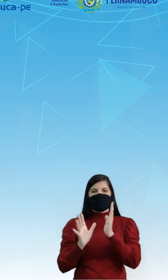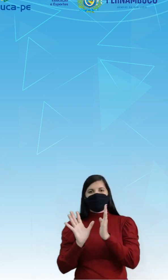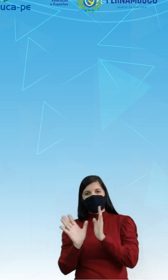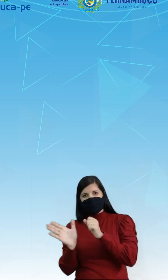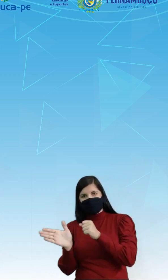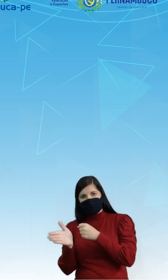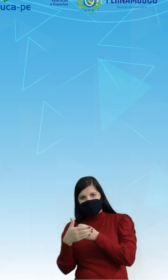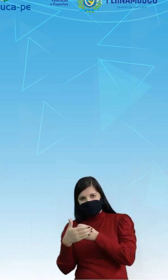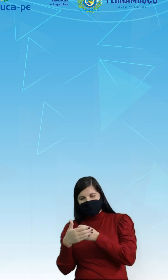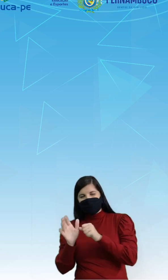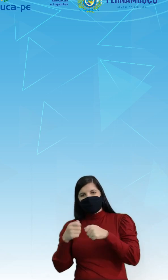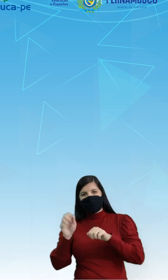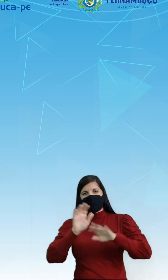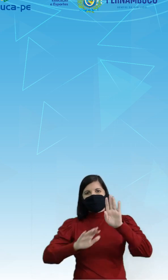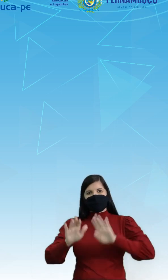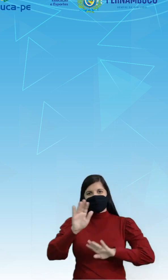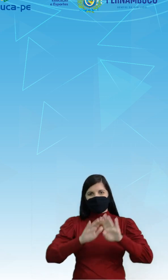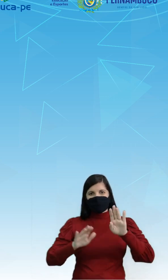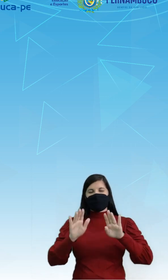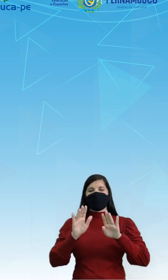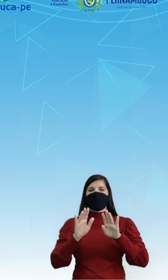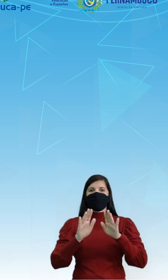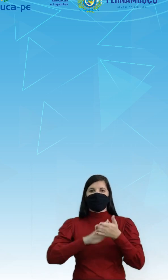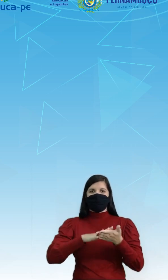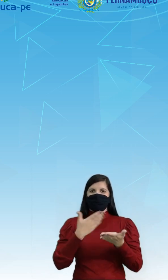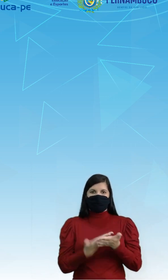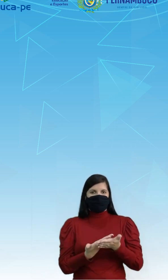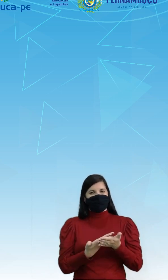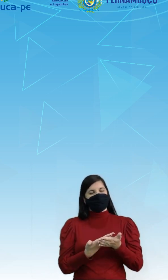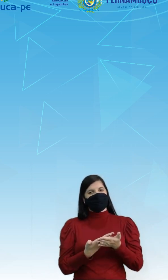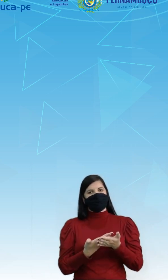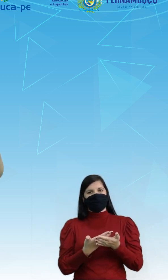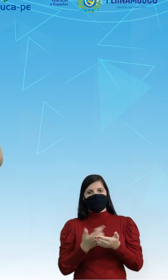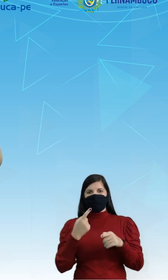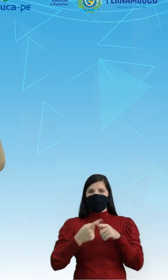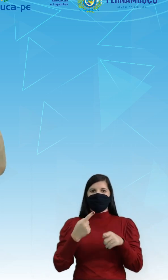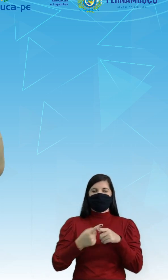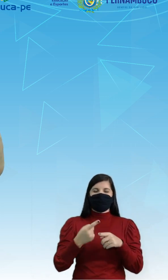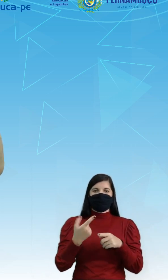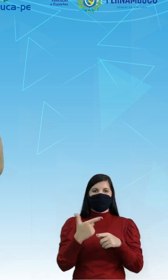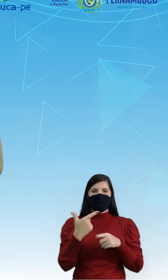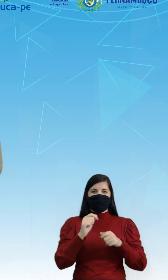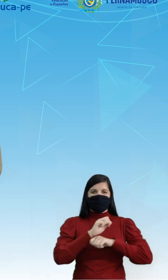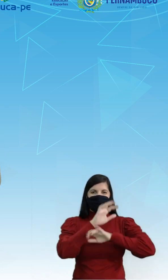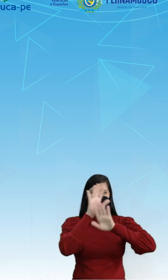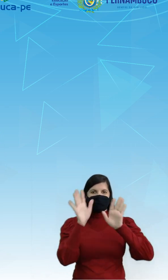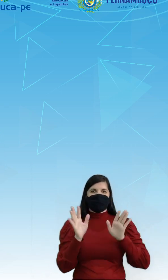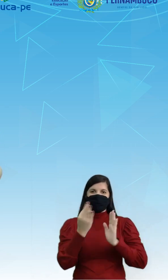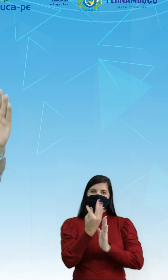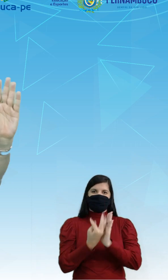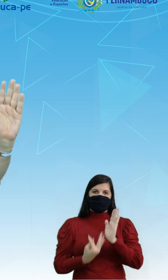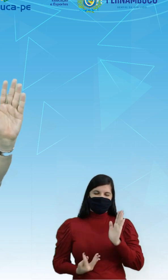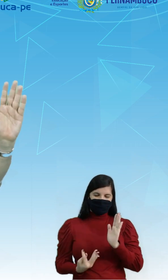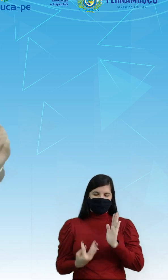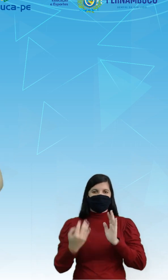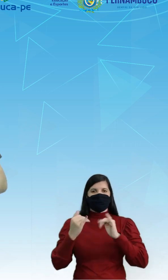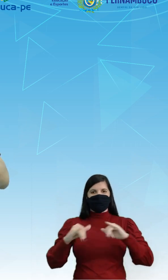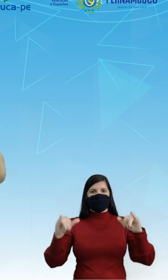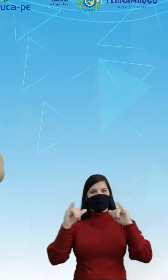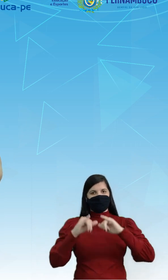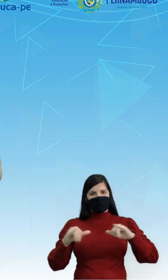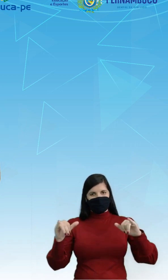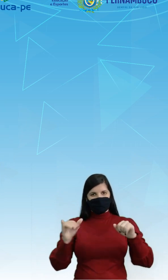nós temos que ter o quê? O cuidado para interpretar aquilo que não está na superfície do texto. Então,